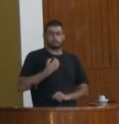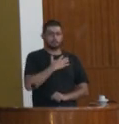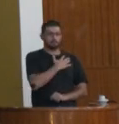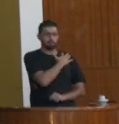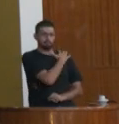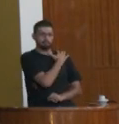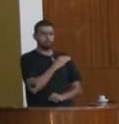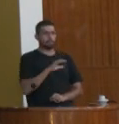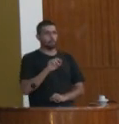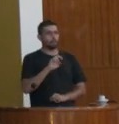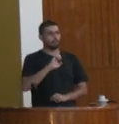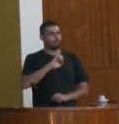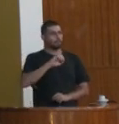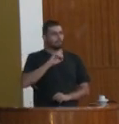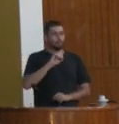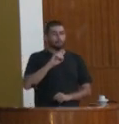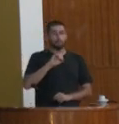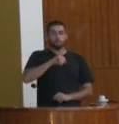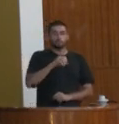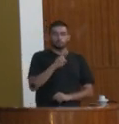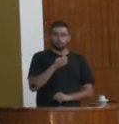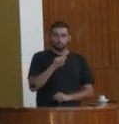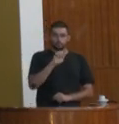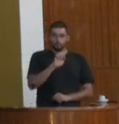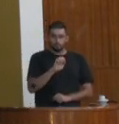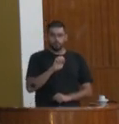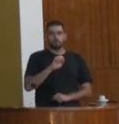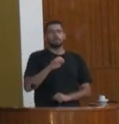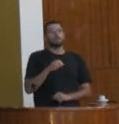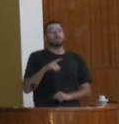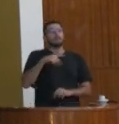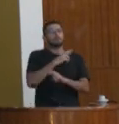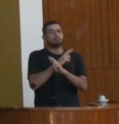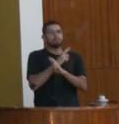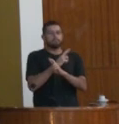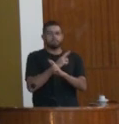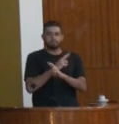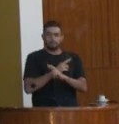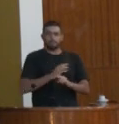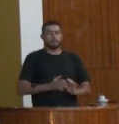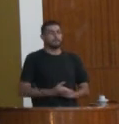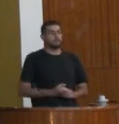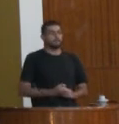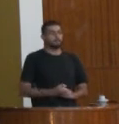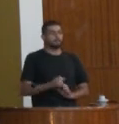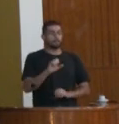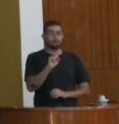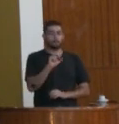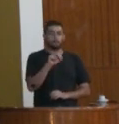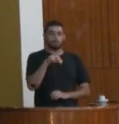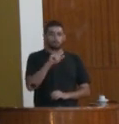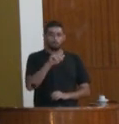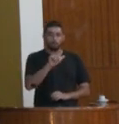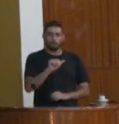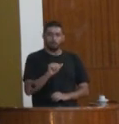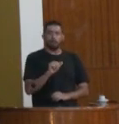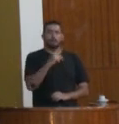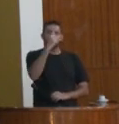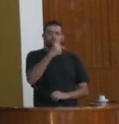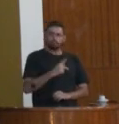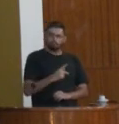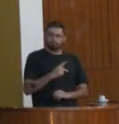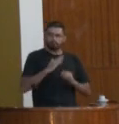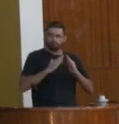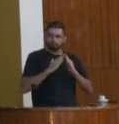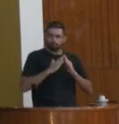Jorge Ricardo, coordenador da Subprefeitura do Retiro Volta Redonda. A senhora Sônia, presidente da Associação de